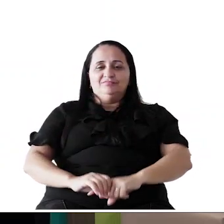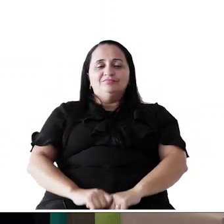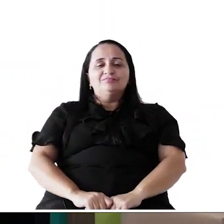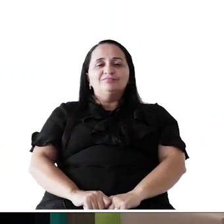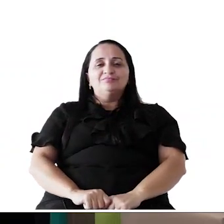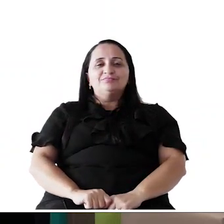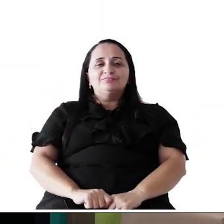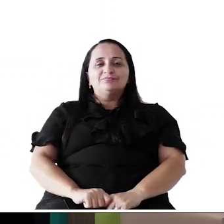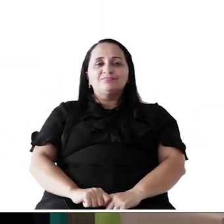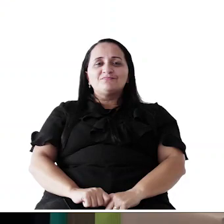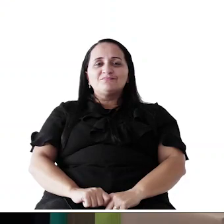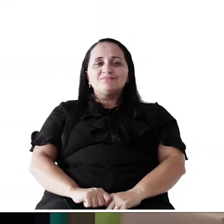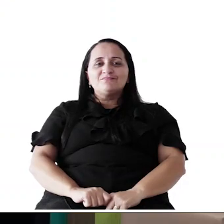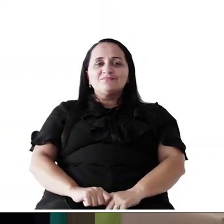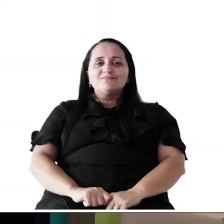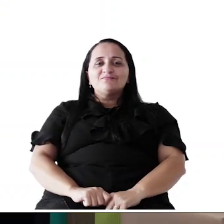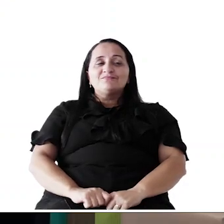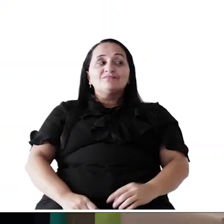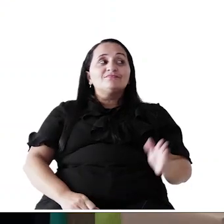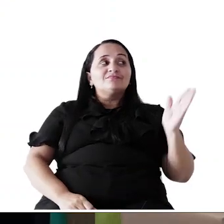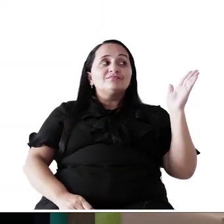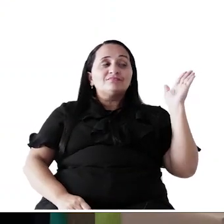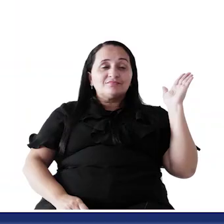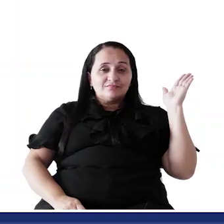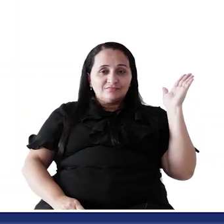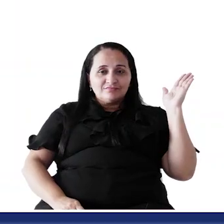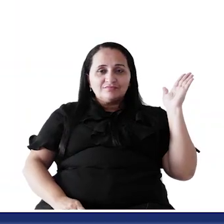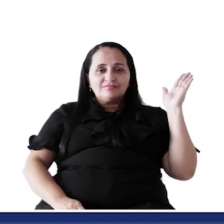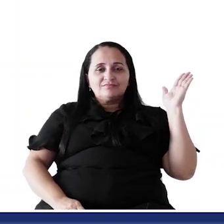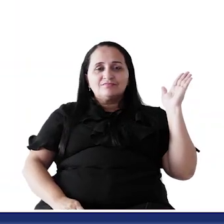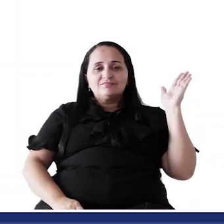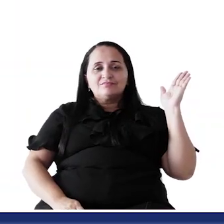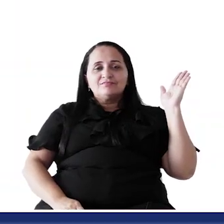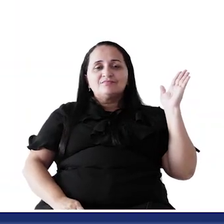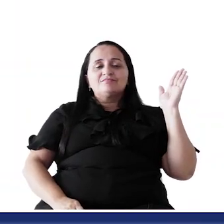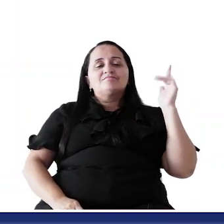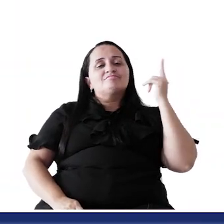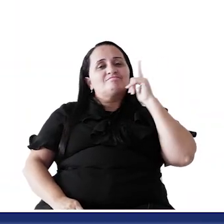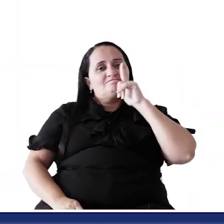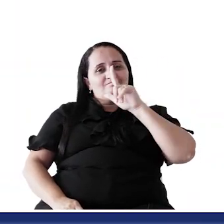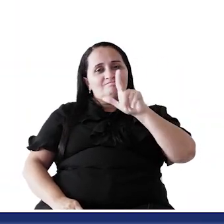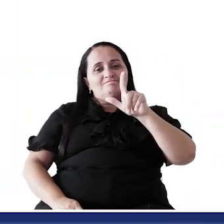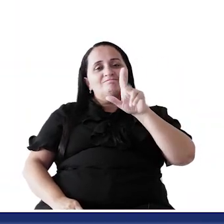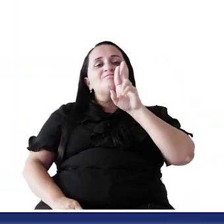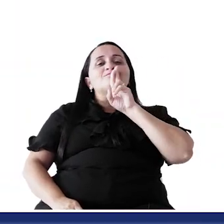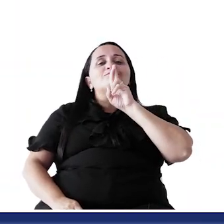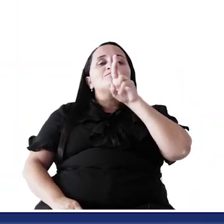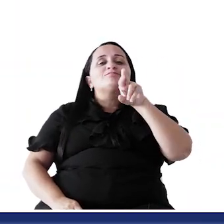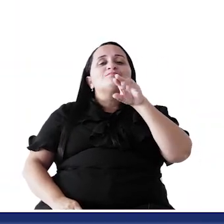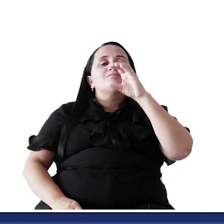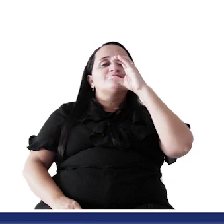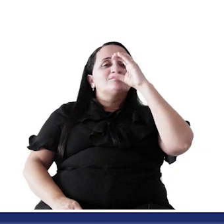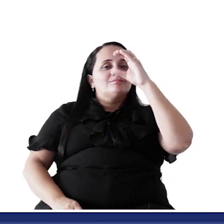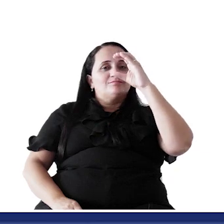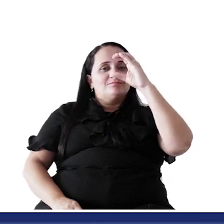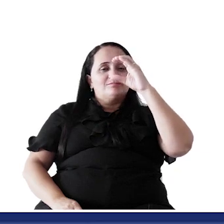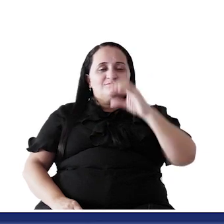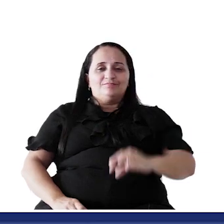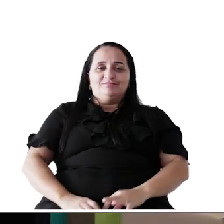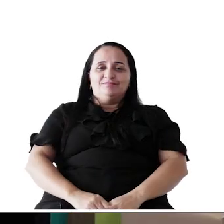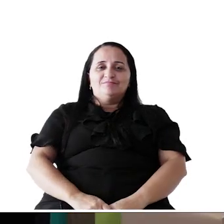nosso numerador. Então, nós temos aqui a fração 2/6. Resposta na letra